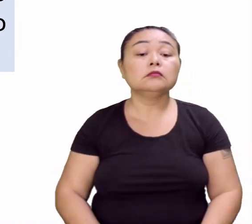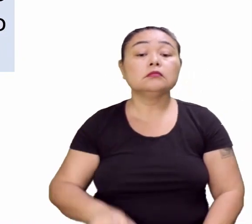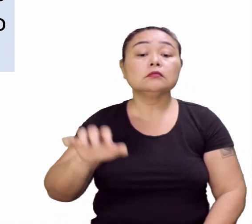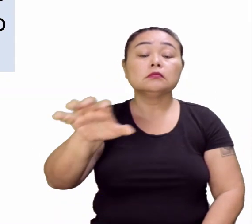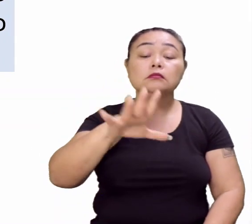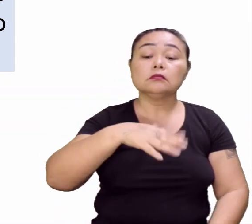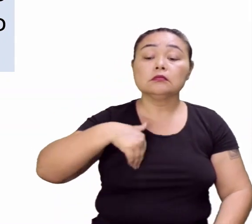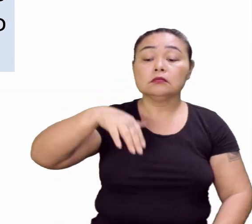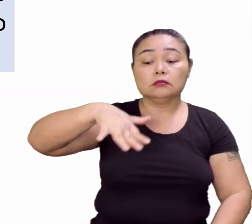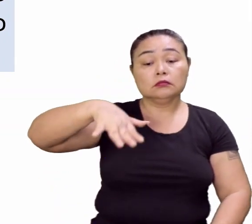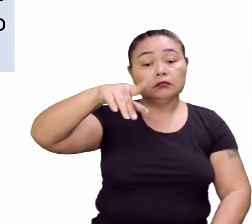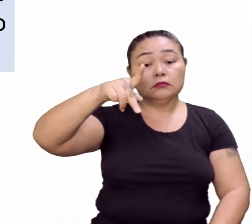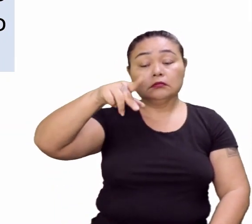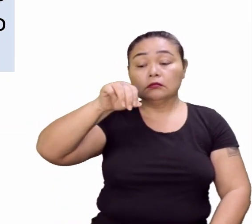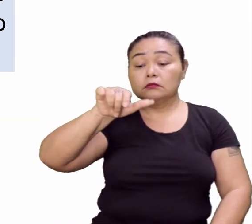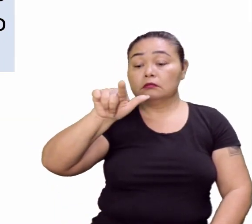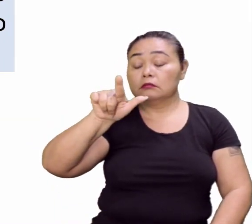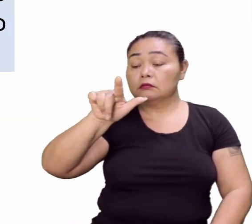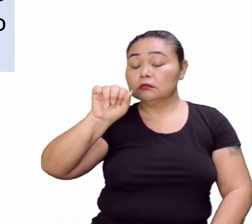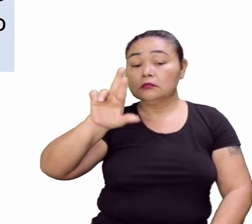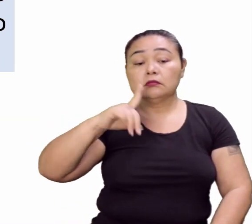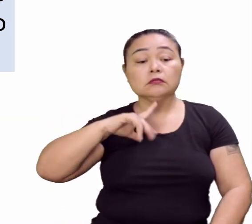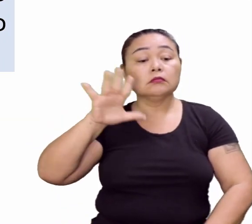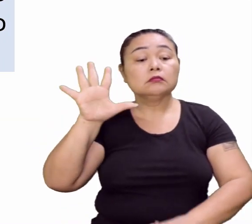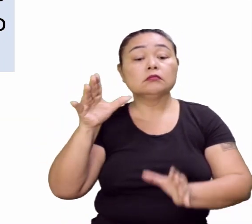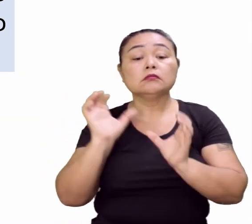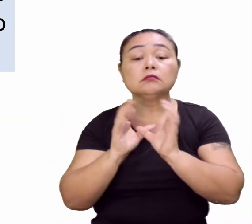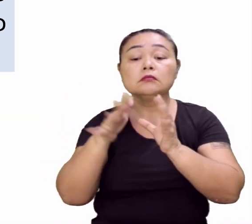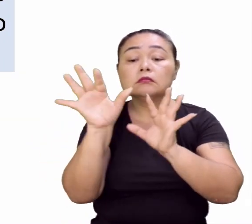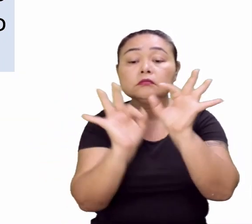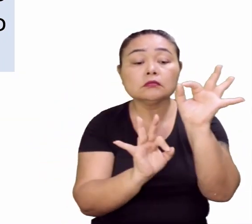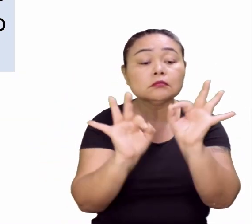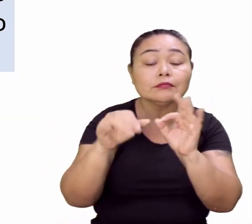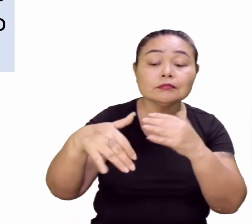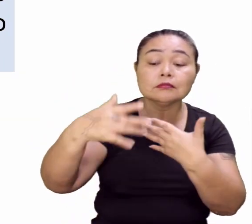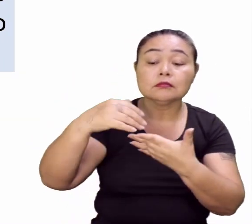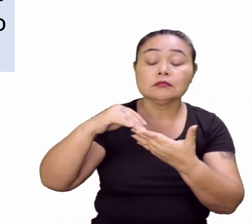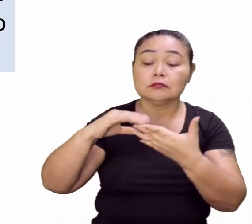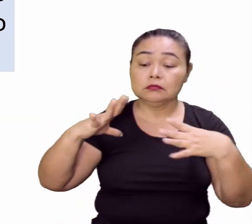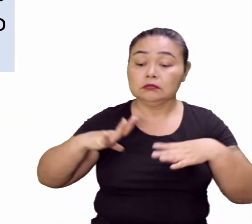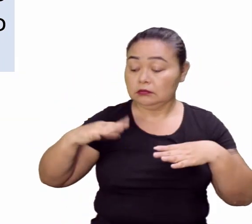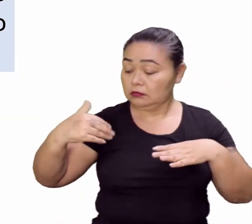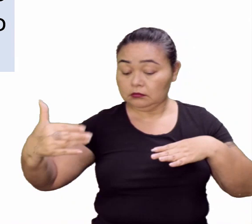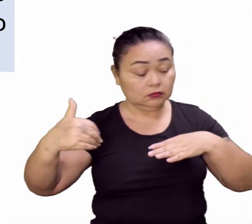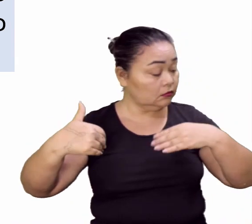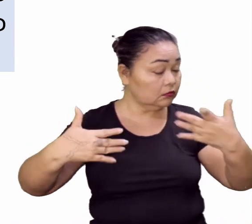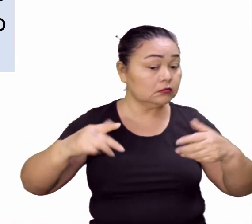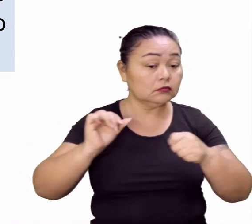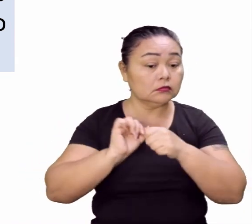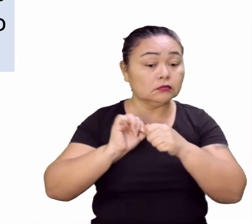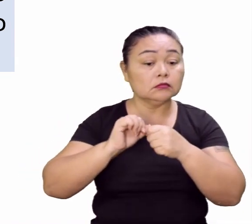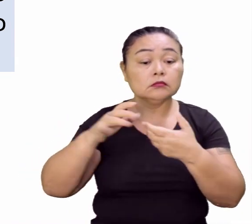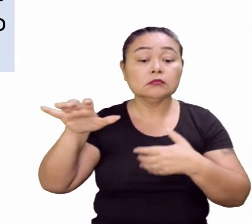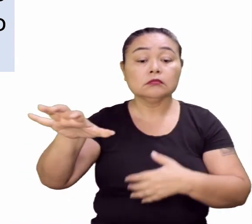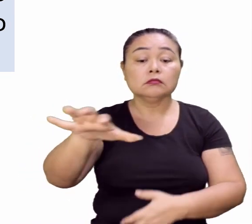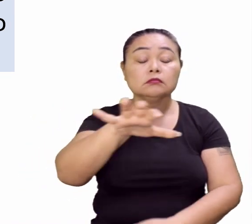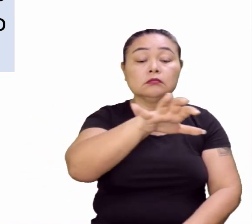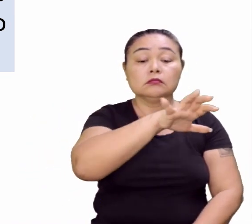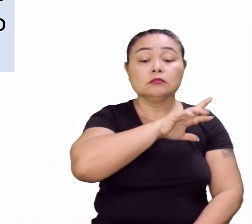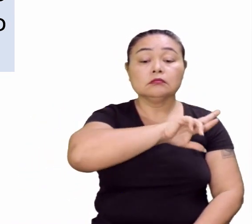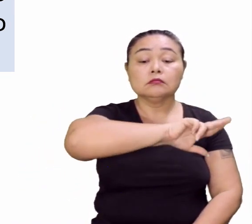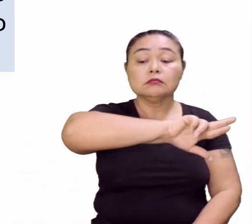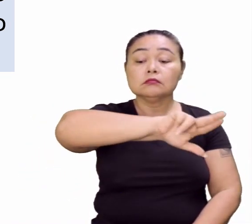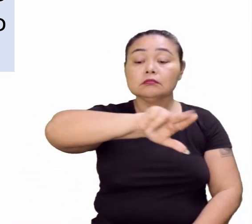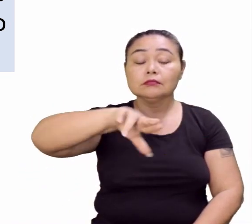Região polarizada é uma organização de região planejada ao redor das metrópoles. O regionalismo origina